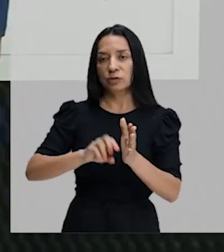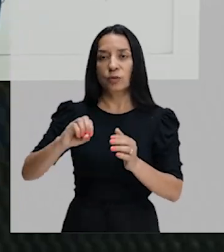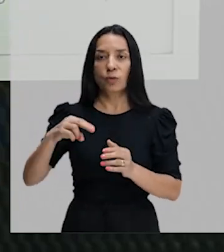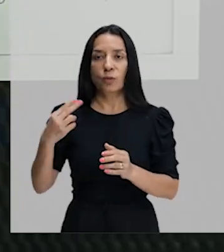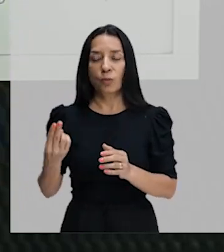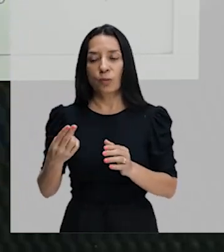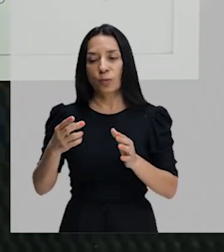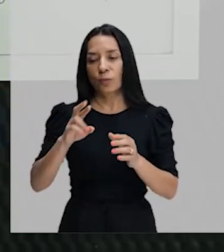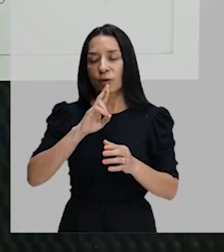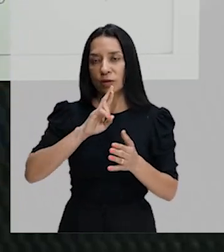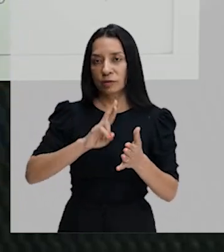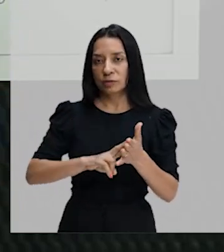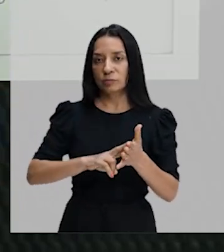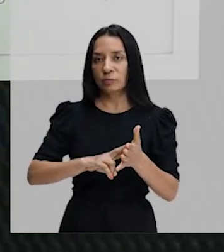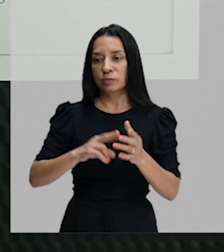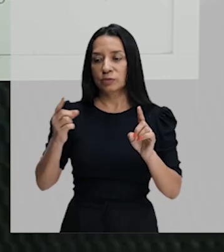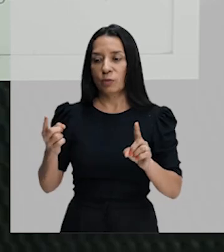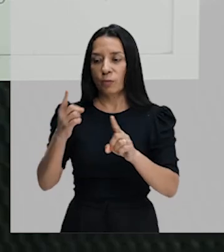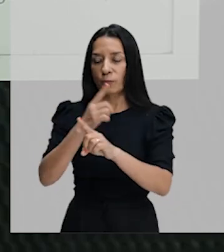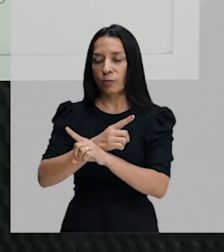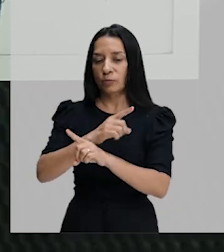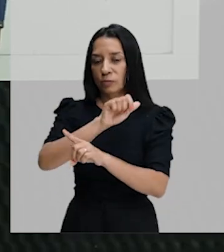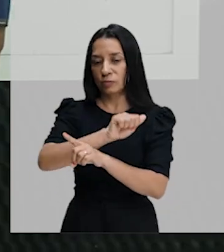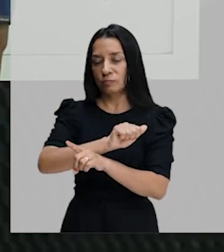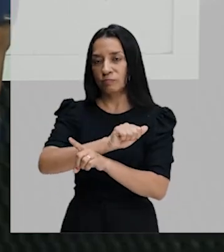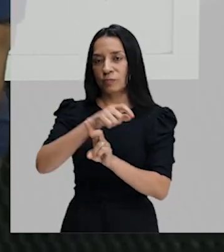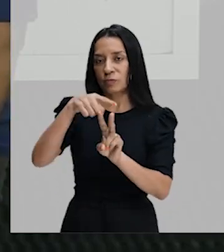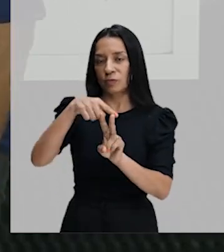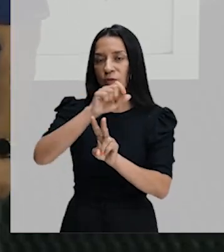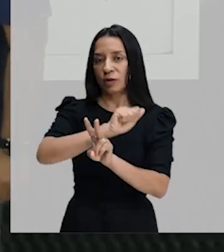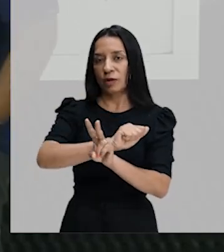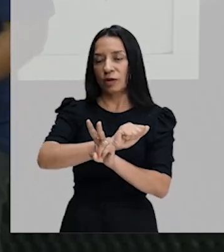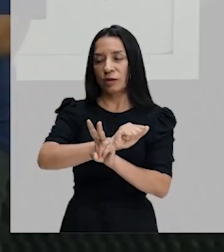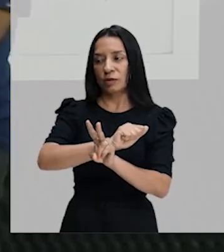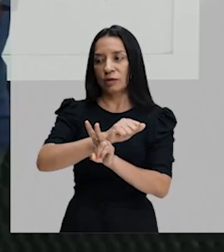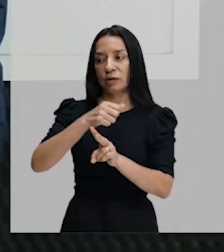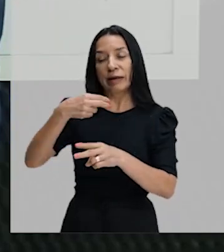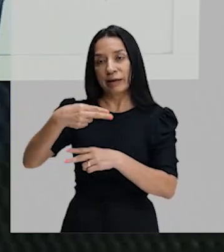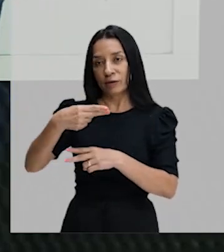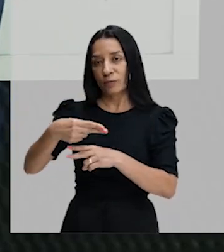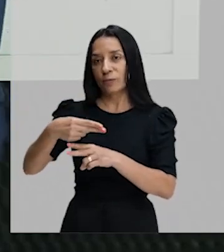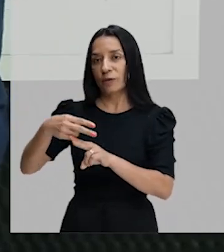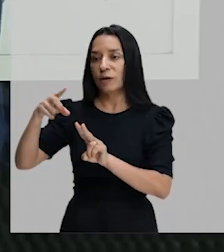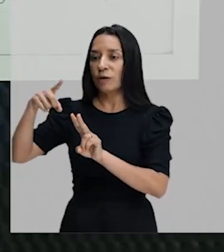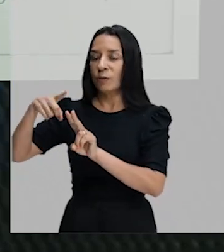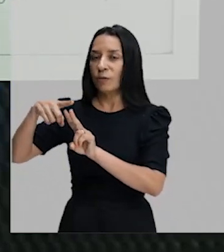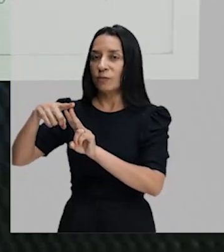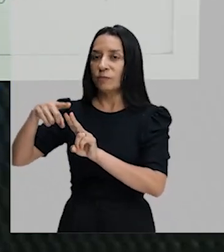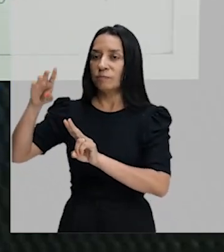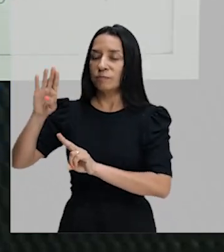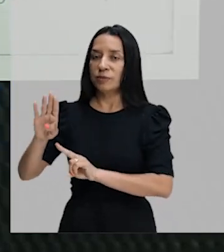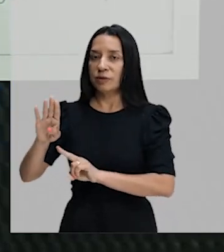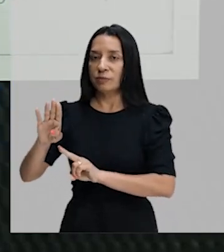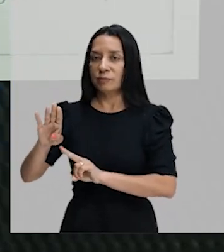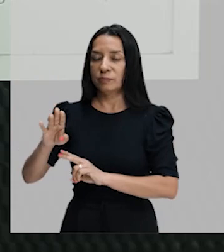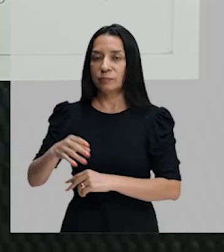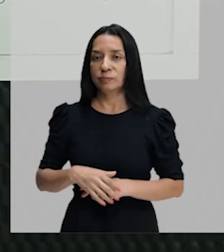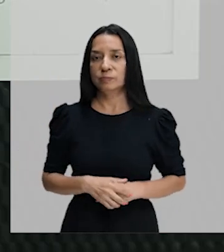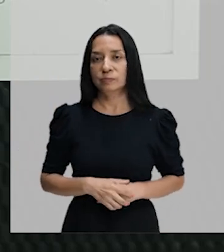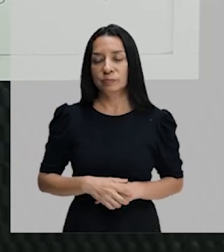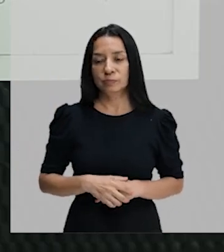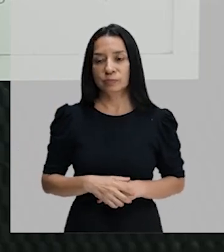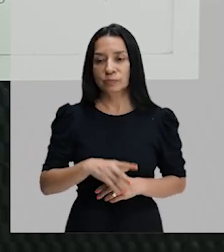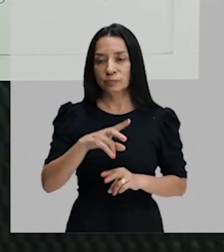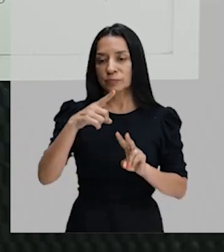é oposto ao vetor A e é o mesmo vetor de B. Então, ele vai ser um vetor 1, né,